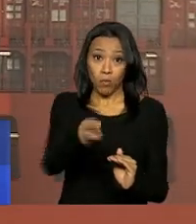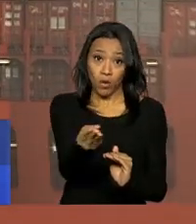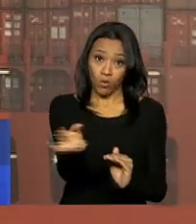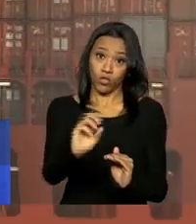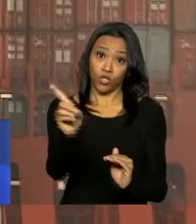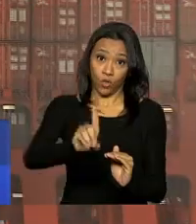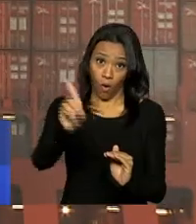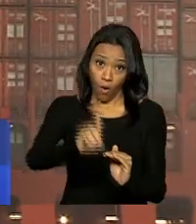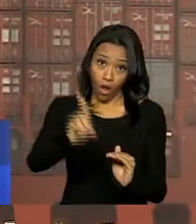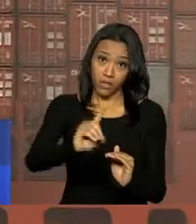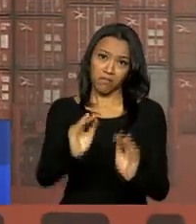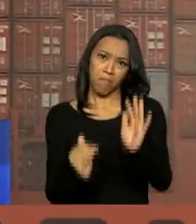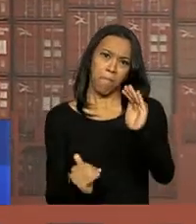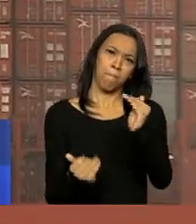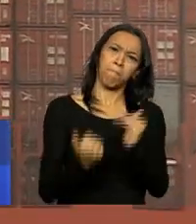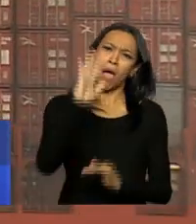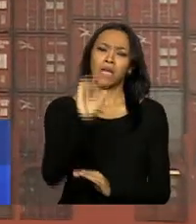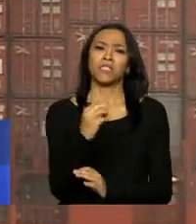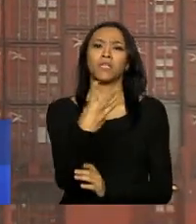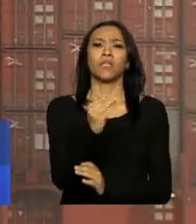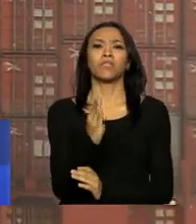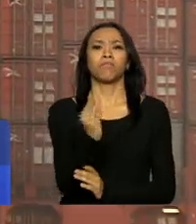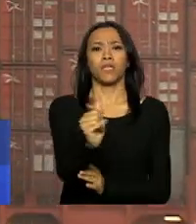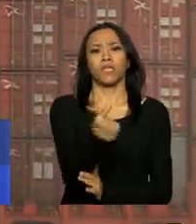US$ 565 milhões. Foram mais de